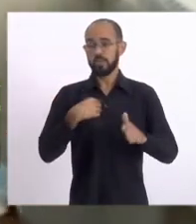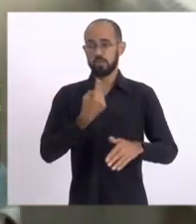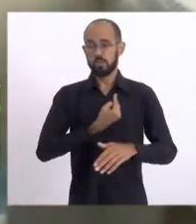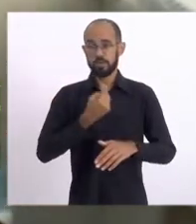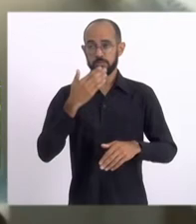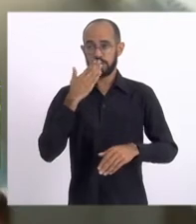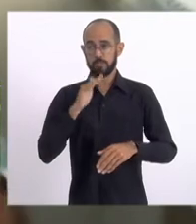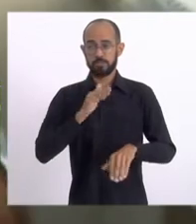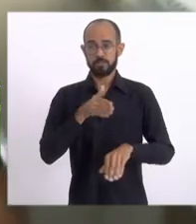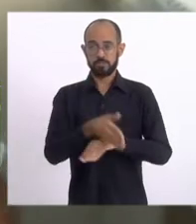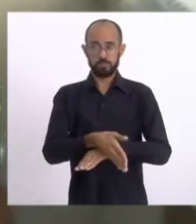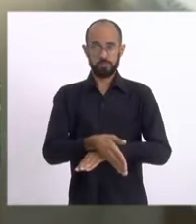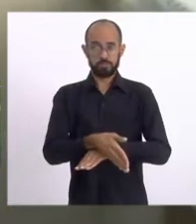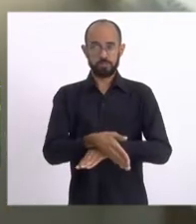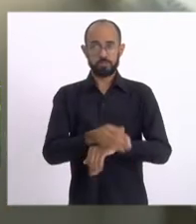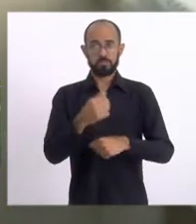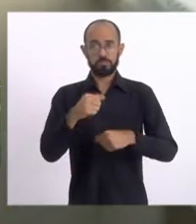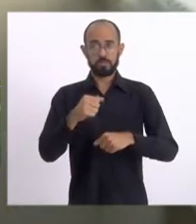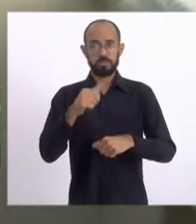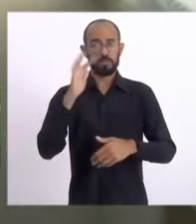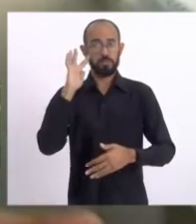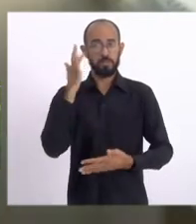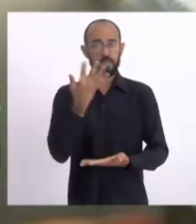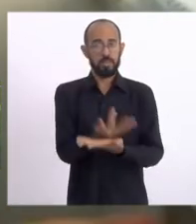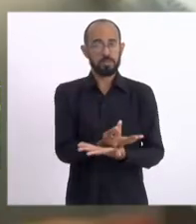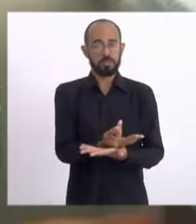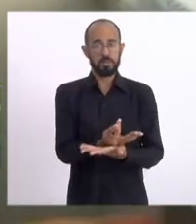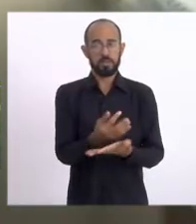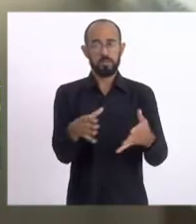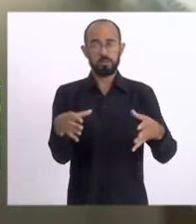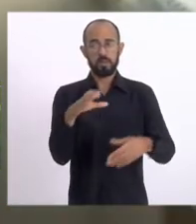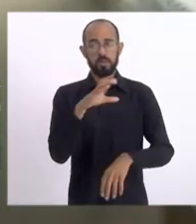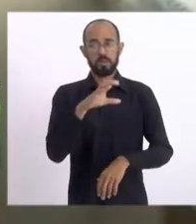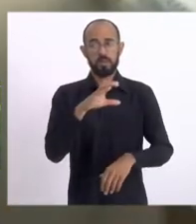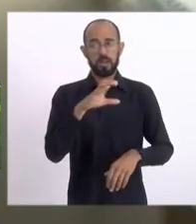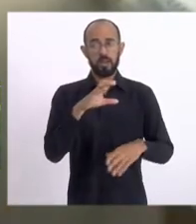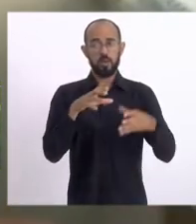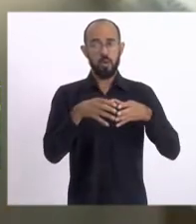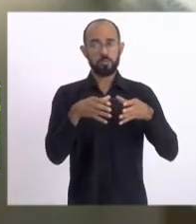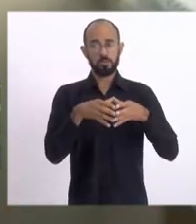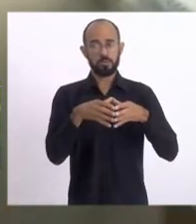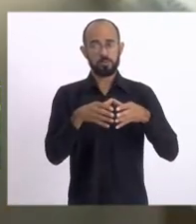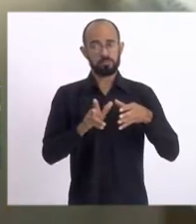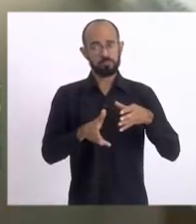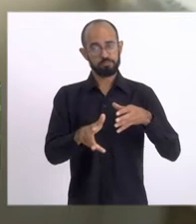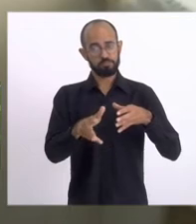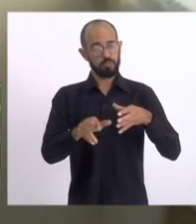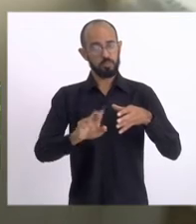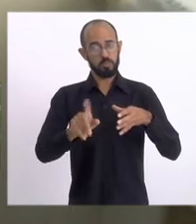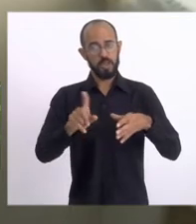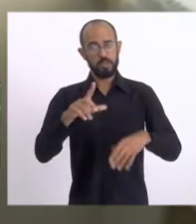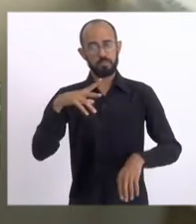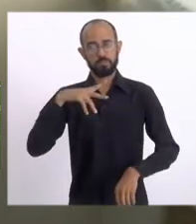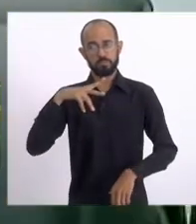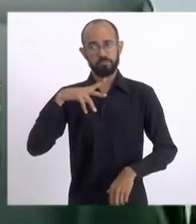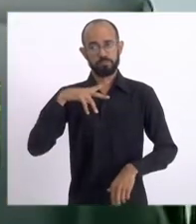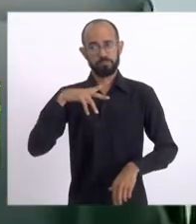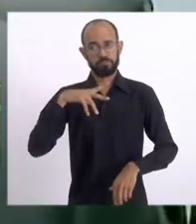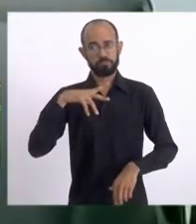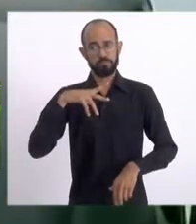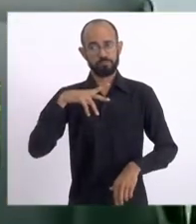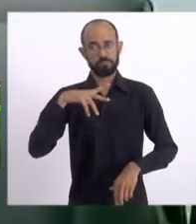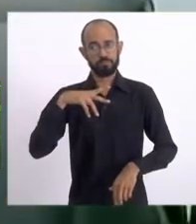requisição, tem que proceder por decisão da comissão permanente que a gente pertence, não individualmente. Então, tem